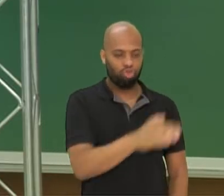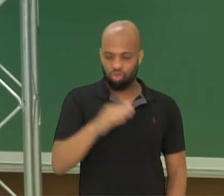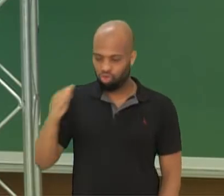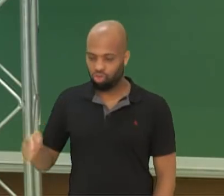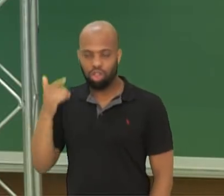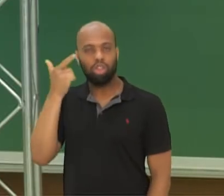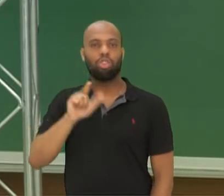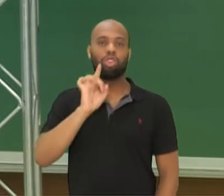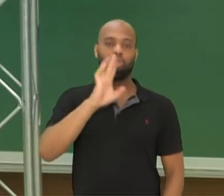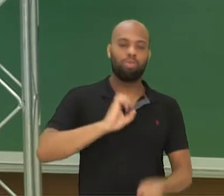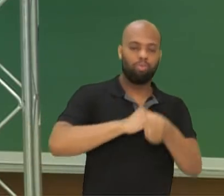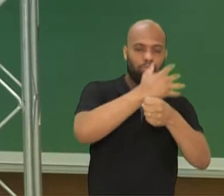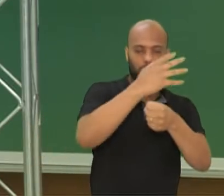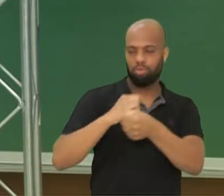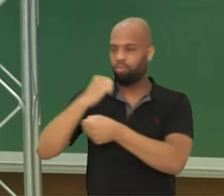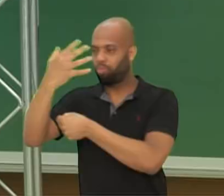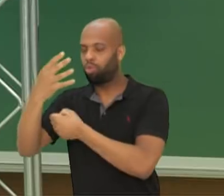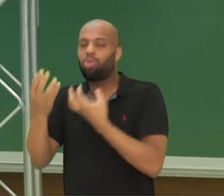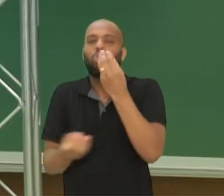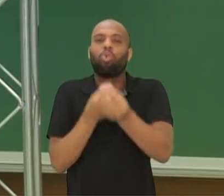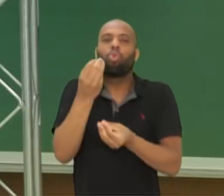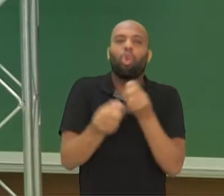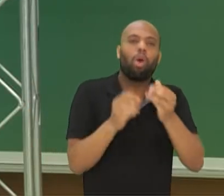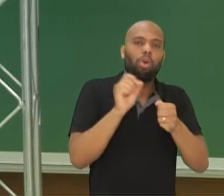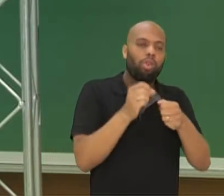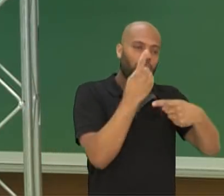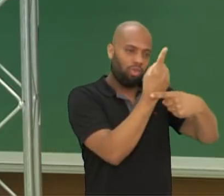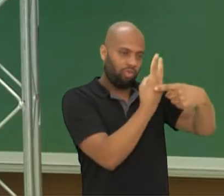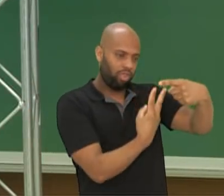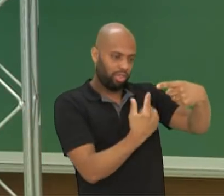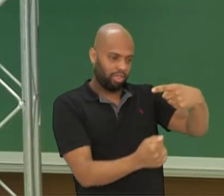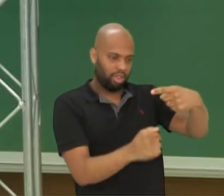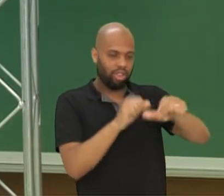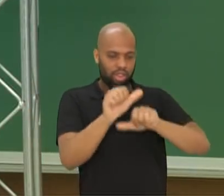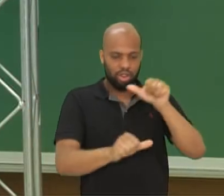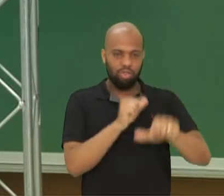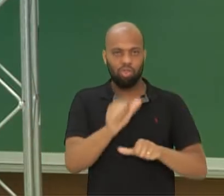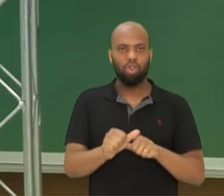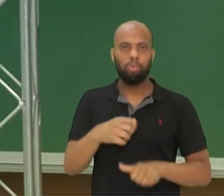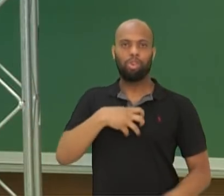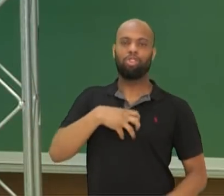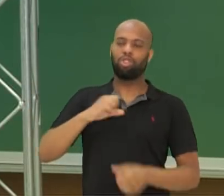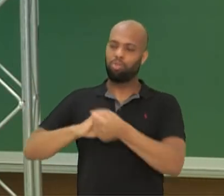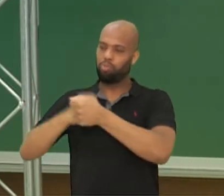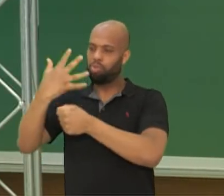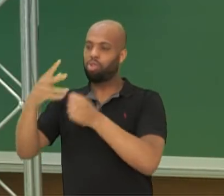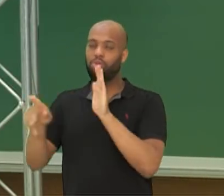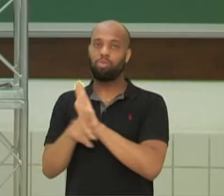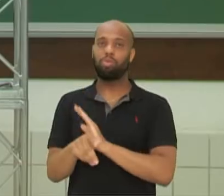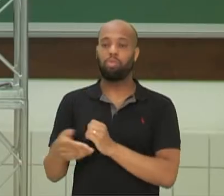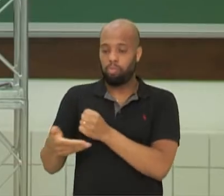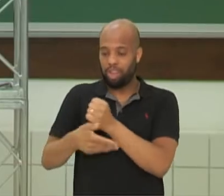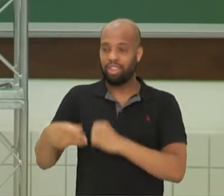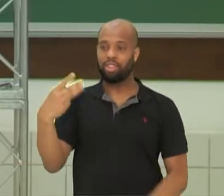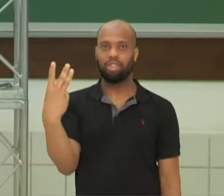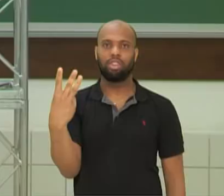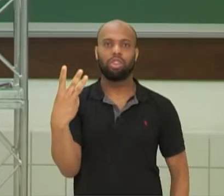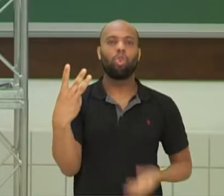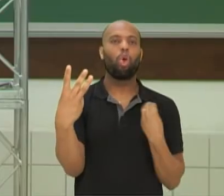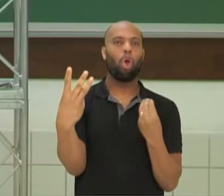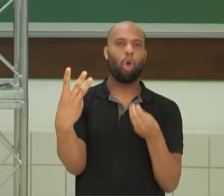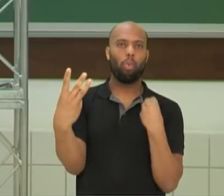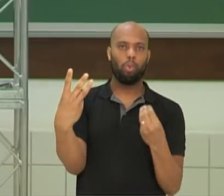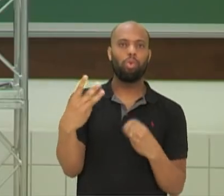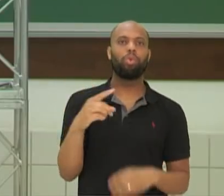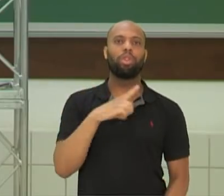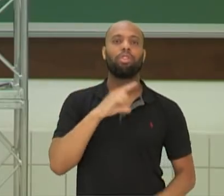expoentes. Como que eu vou transformar 1 sobre 27 em uma potência de base 3? Vamos